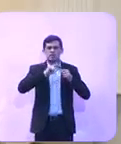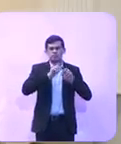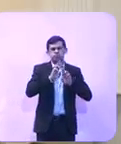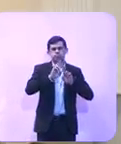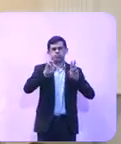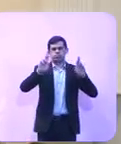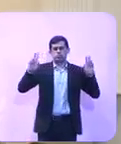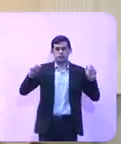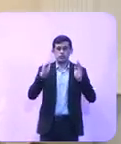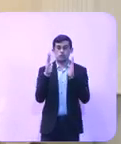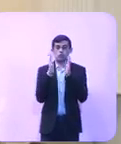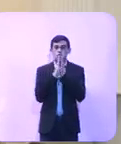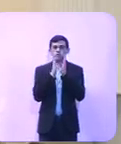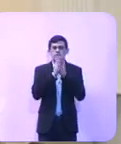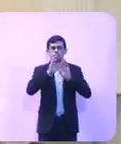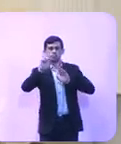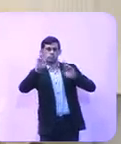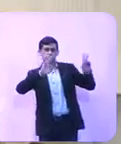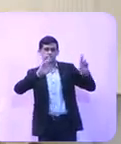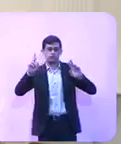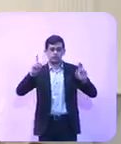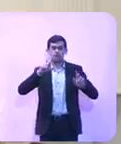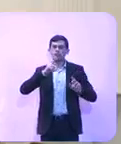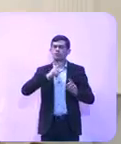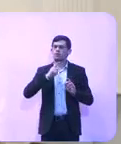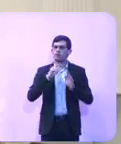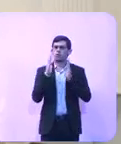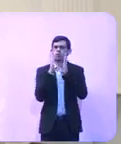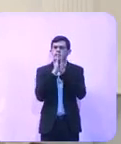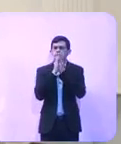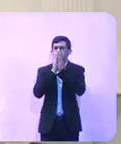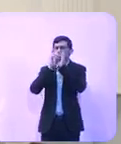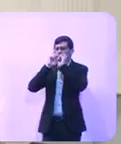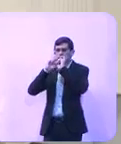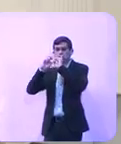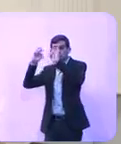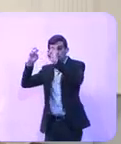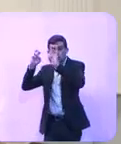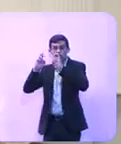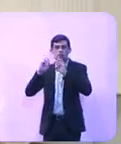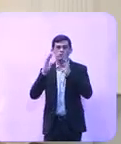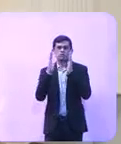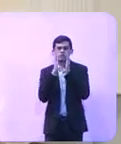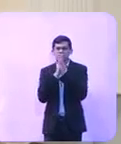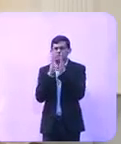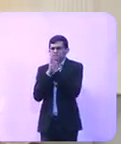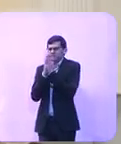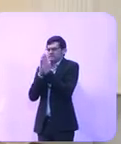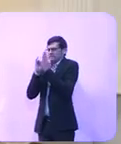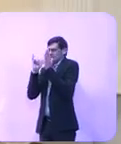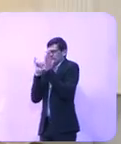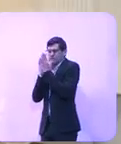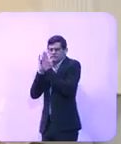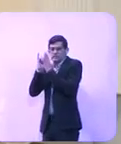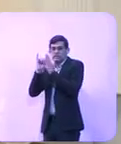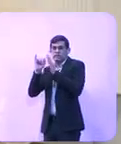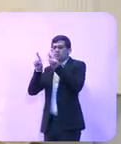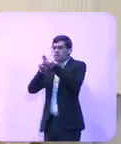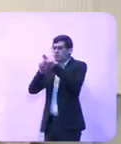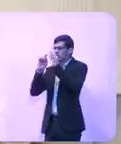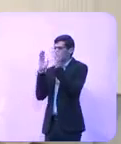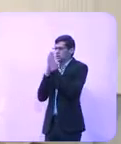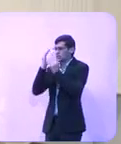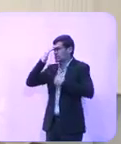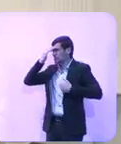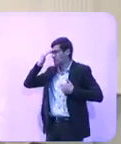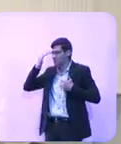de oração diferentes. Você vai encontrar o clamor, você vai encontrar súplica, você vai encontrar ação de